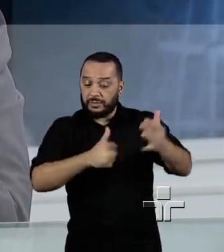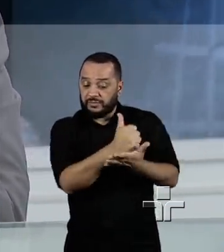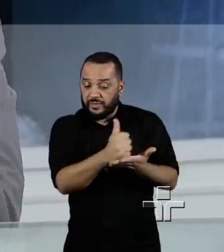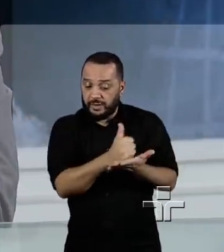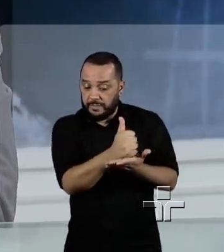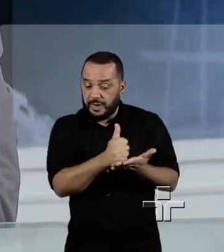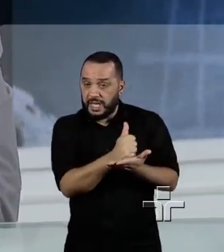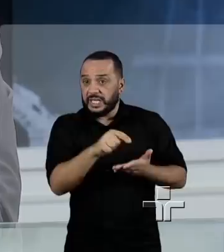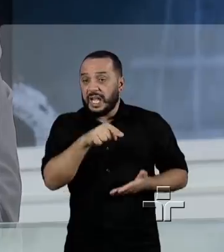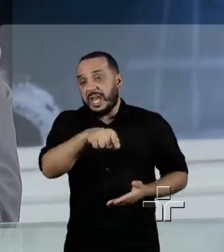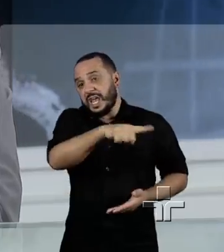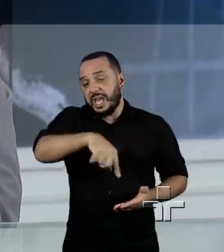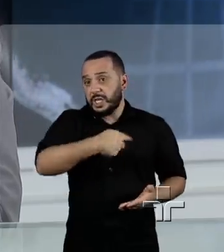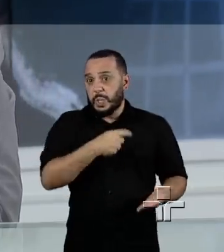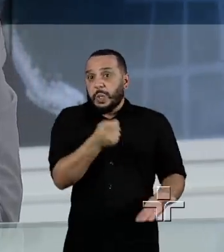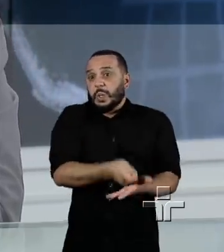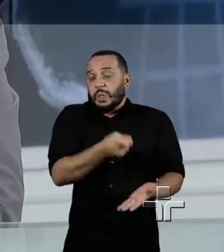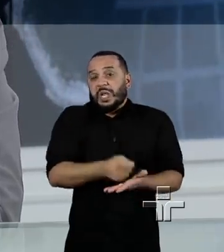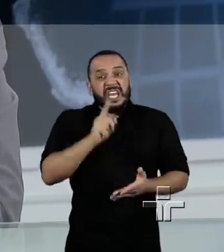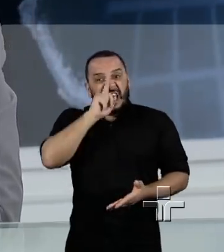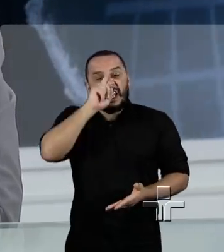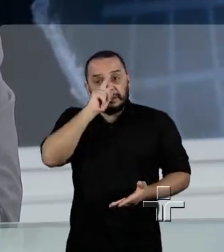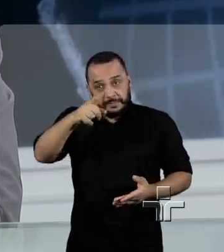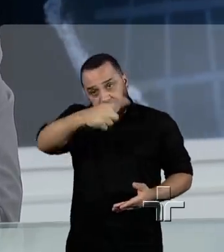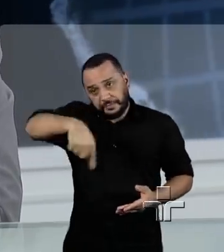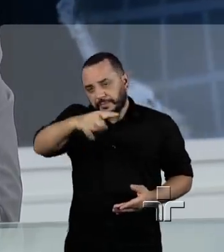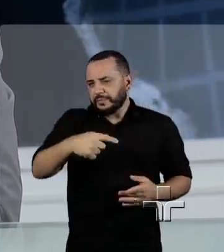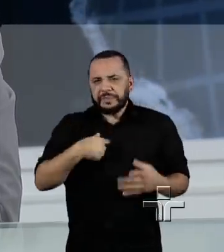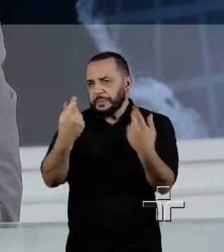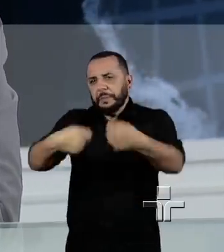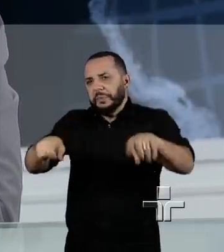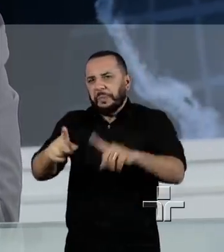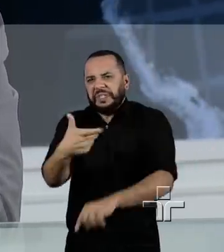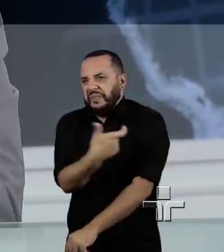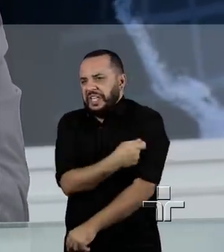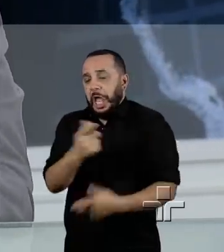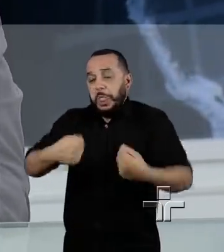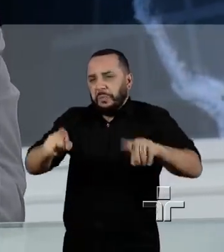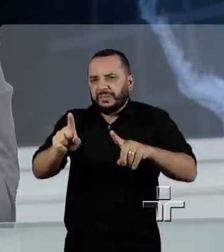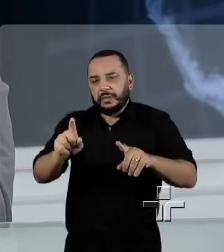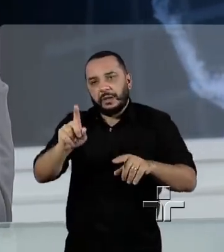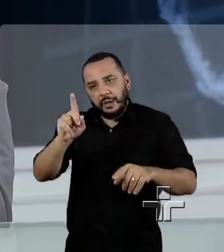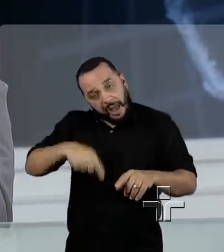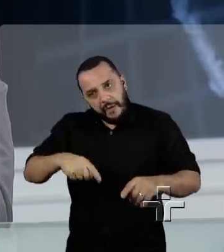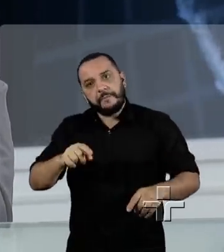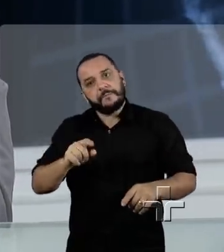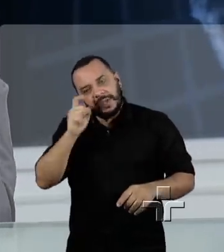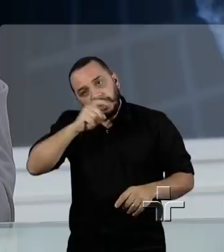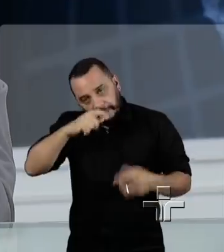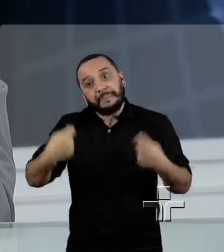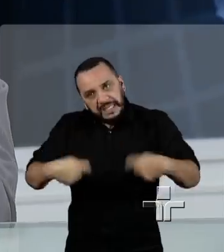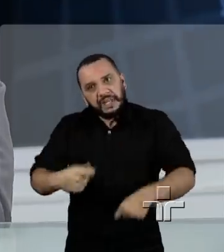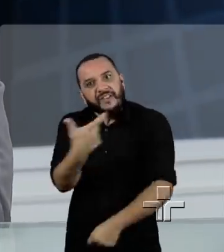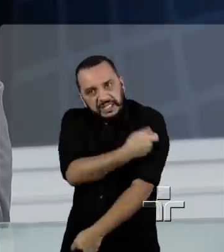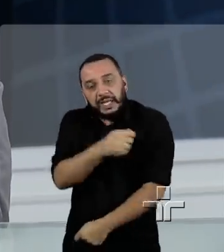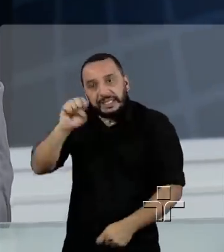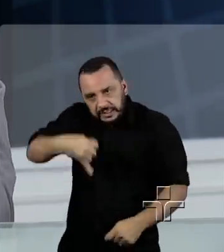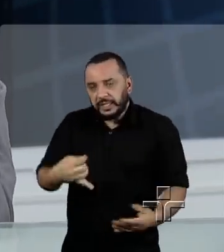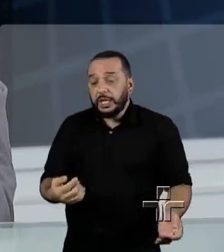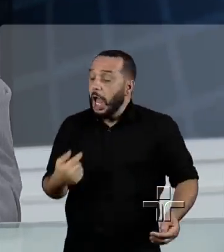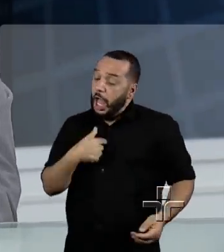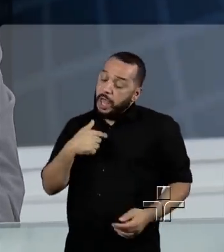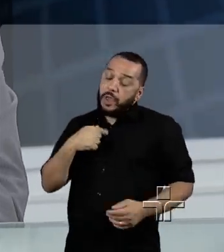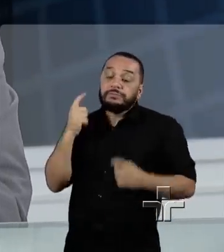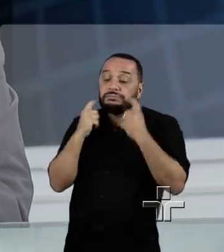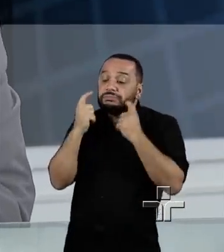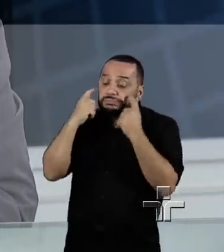estão impondo um risco para nós, que a gente não precisa se vacinar. E eu falo, nunca tomei vacina de sarampo e não tive. Nunca